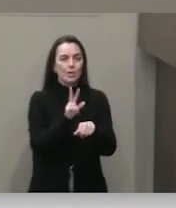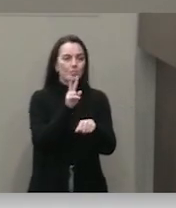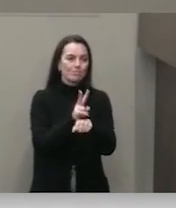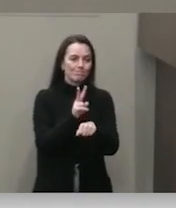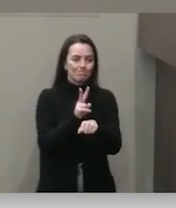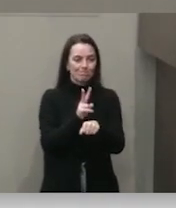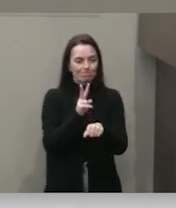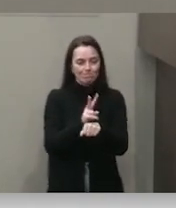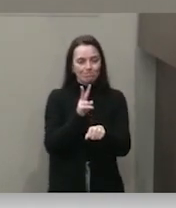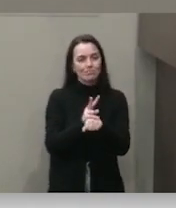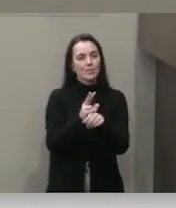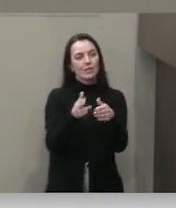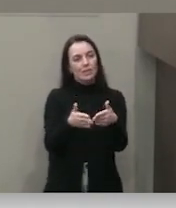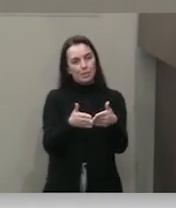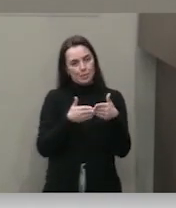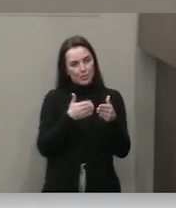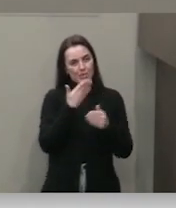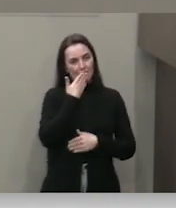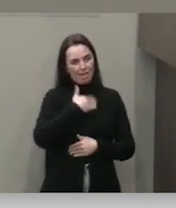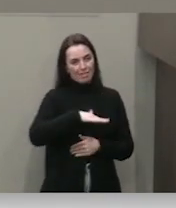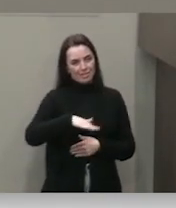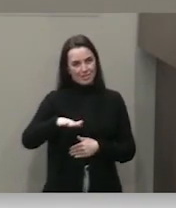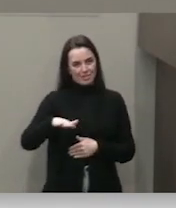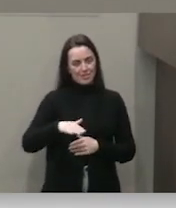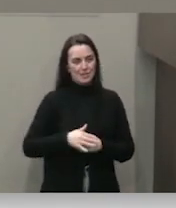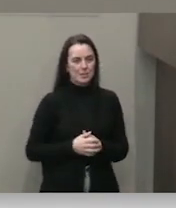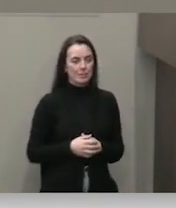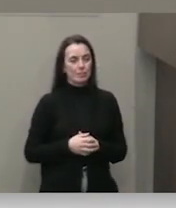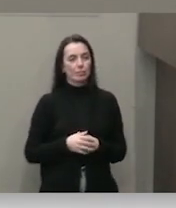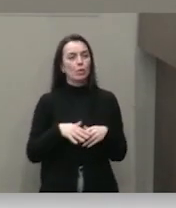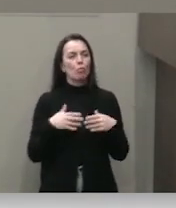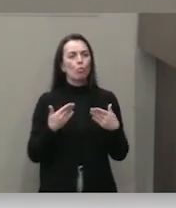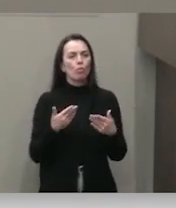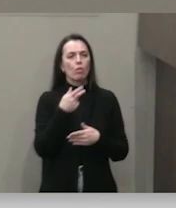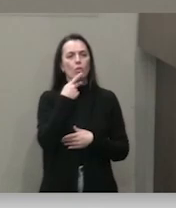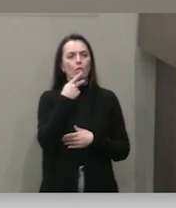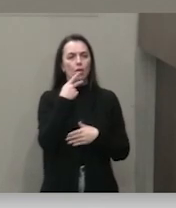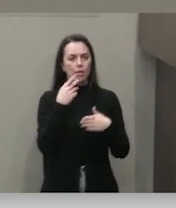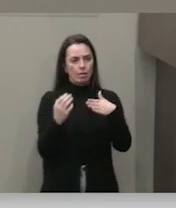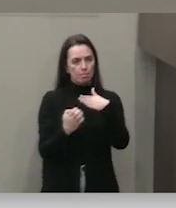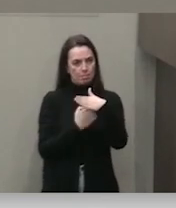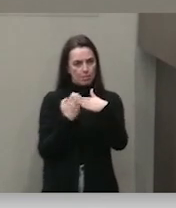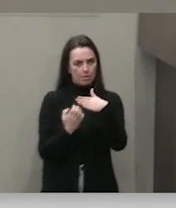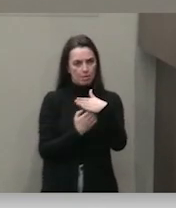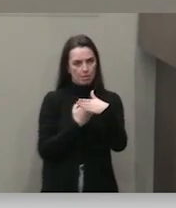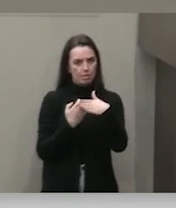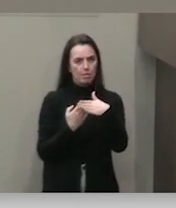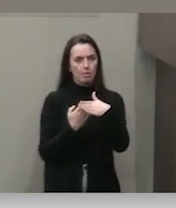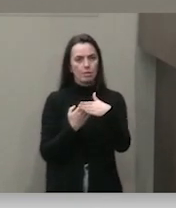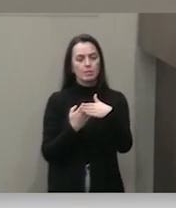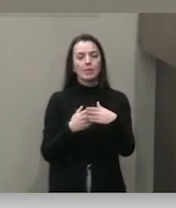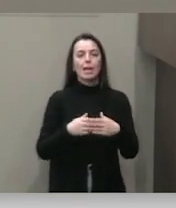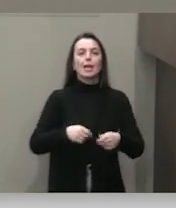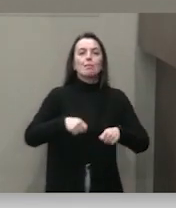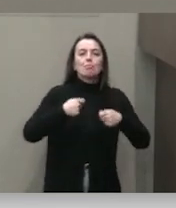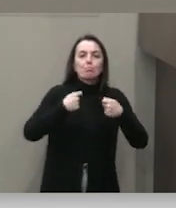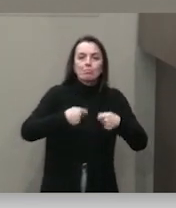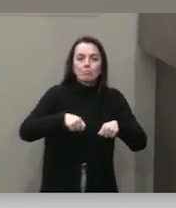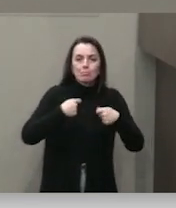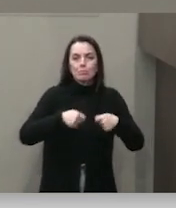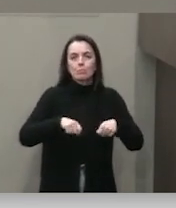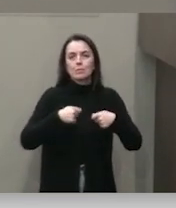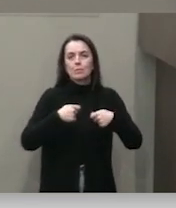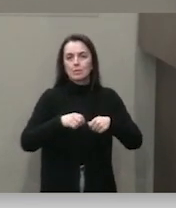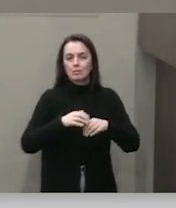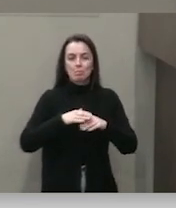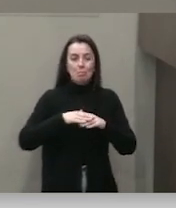cuidado, na proteção dessas crianças. Quando se fala nas empresas, isso deveria ser